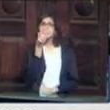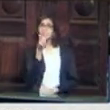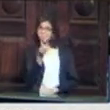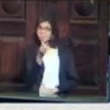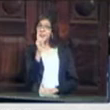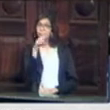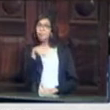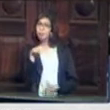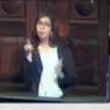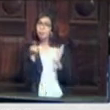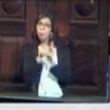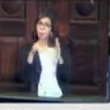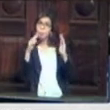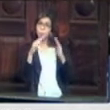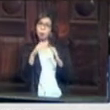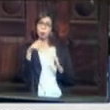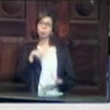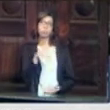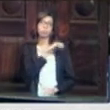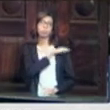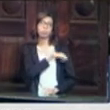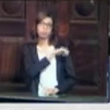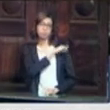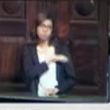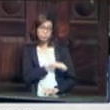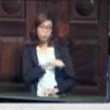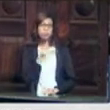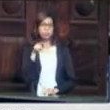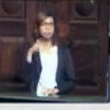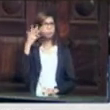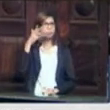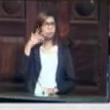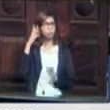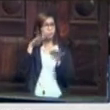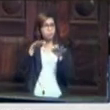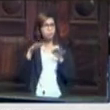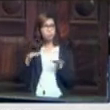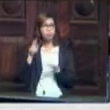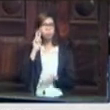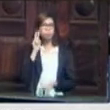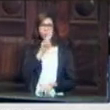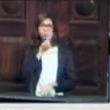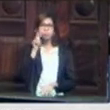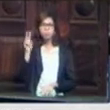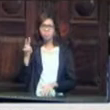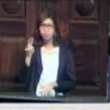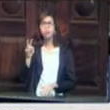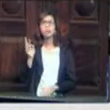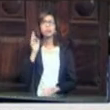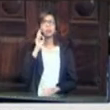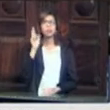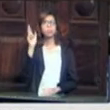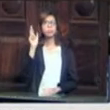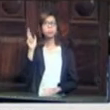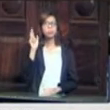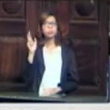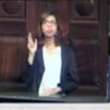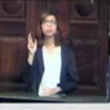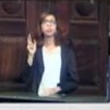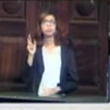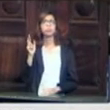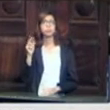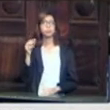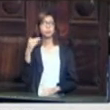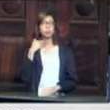de Janeiro. E ouvimos aqui, nessa audiência pública, uma fala do representante do Tribunal de